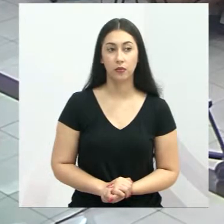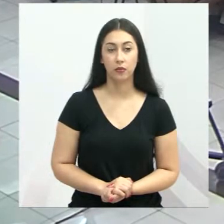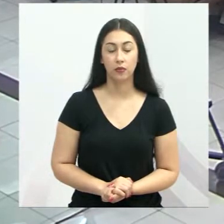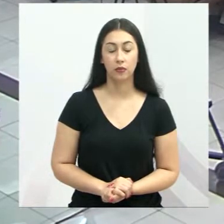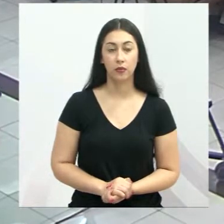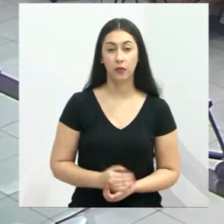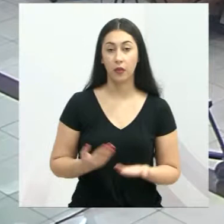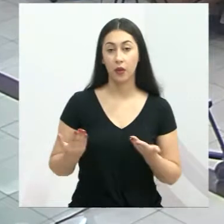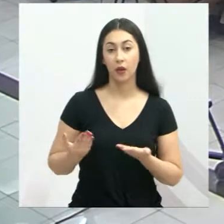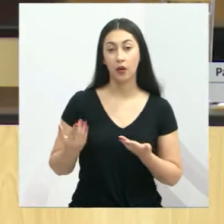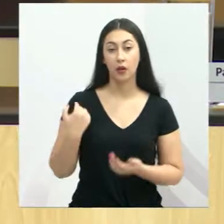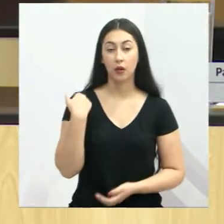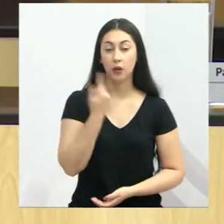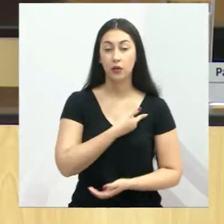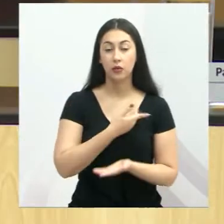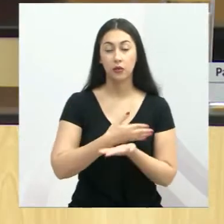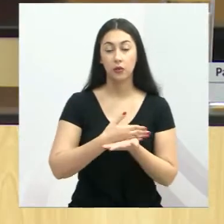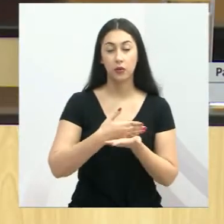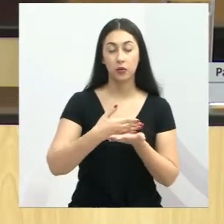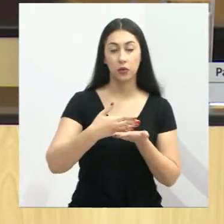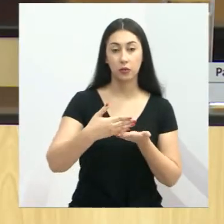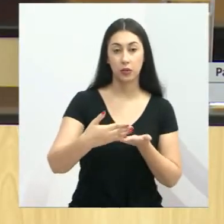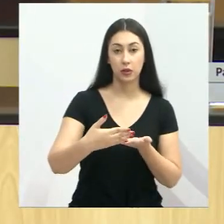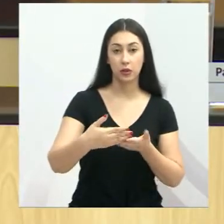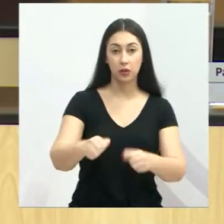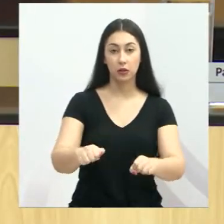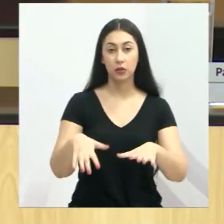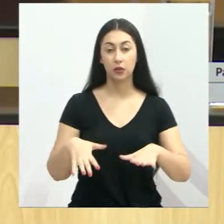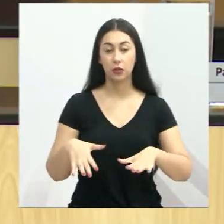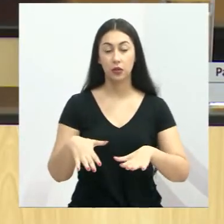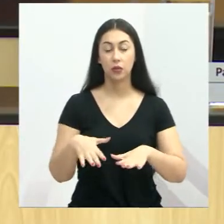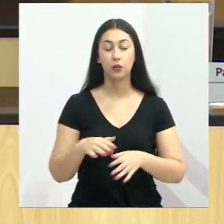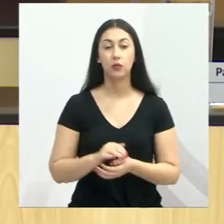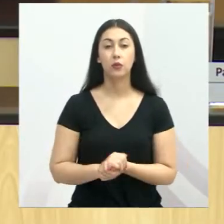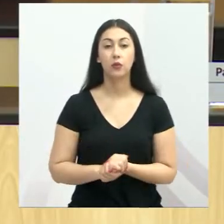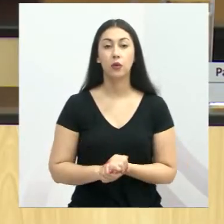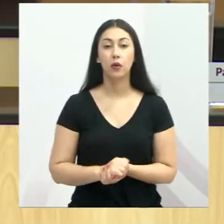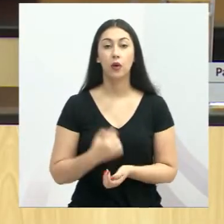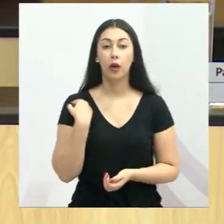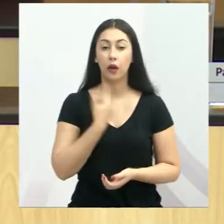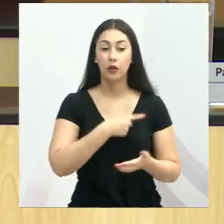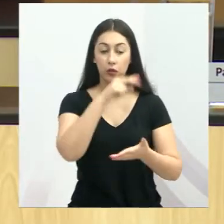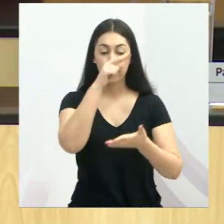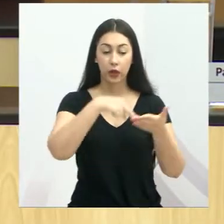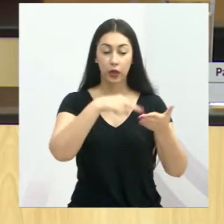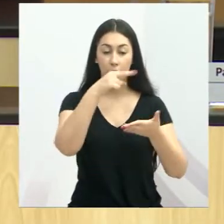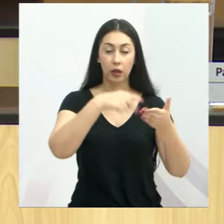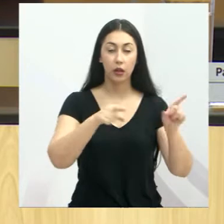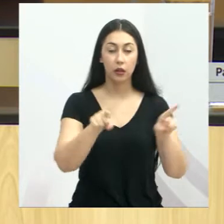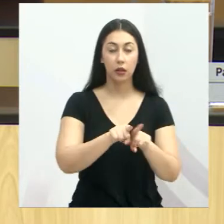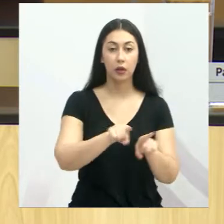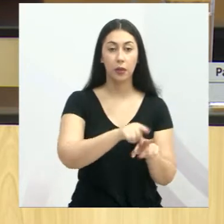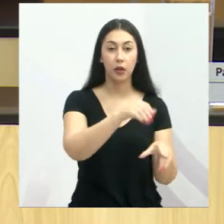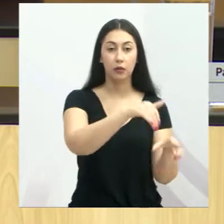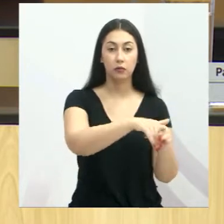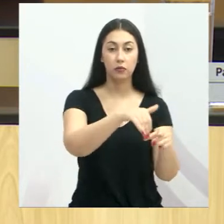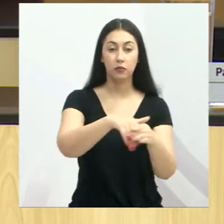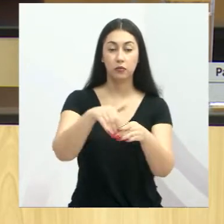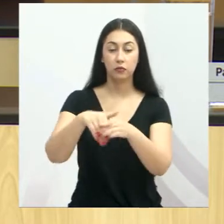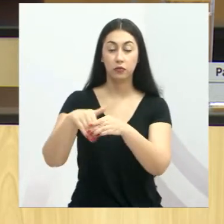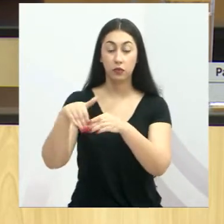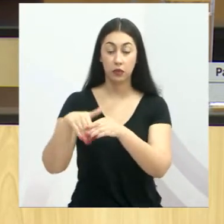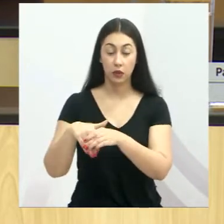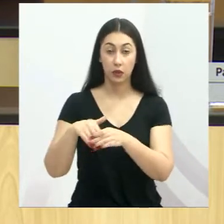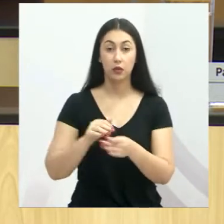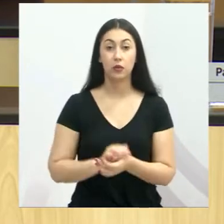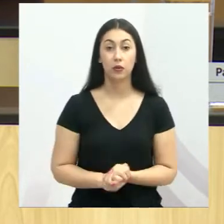Nesse instante, passaremos à fase da sessão ordinária, em que serão lidos e votados conforme disciplinado os expedientes dos